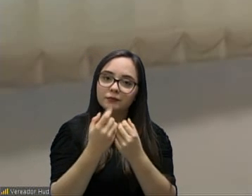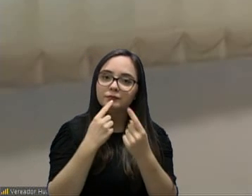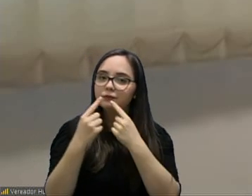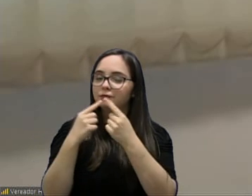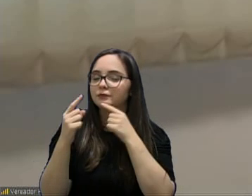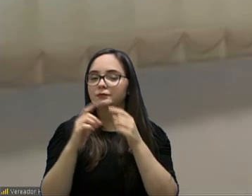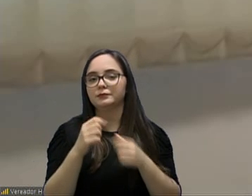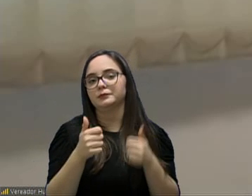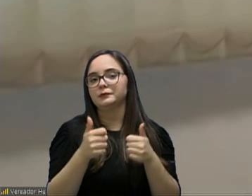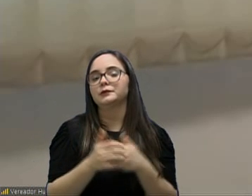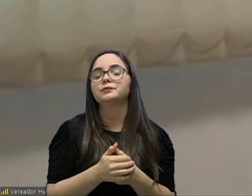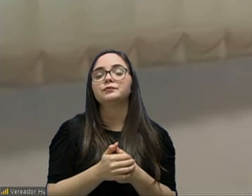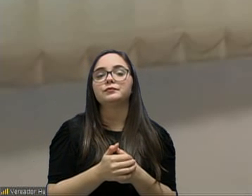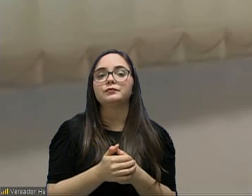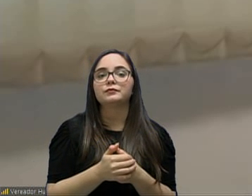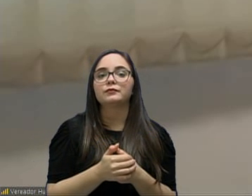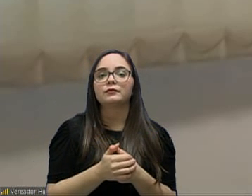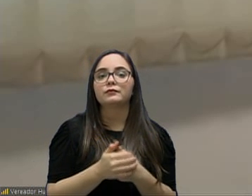e agradecer